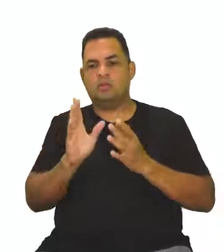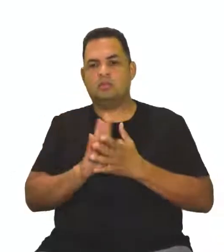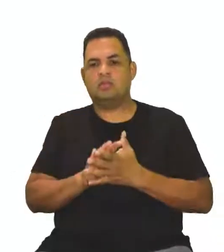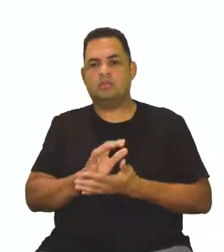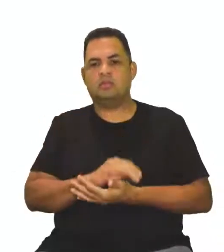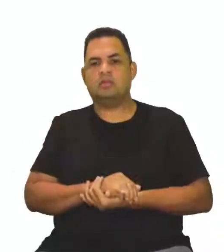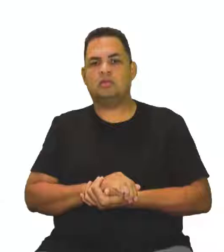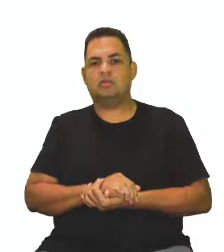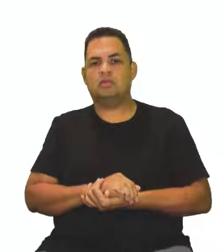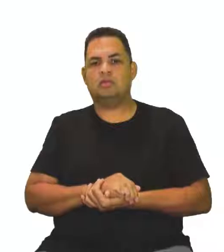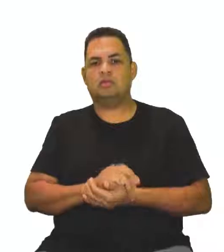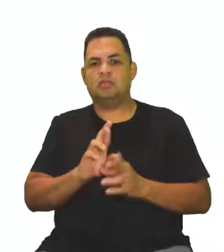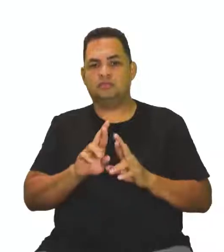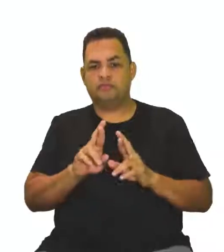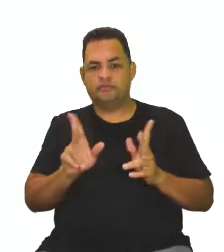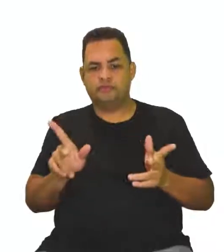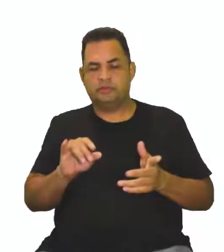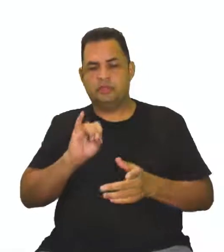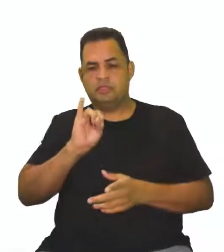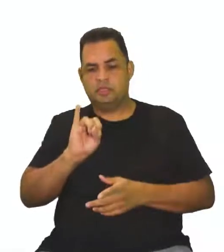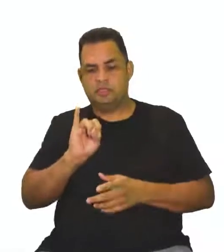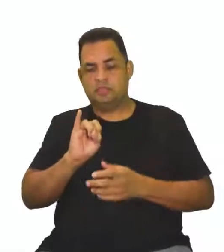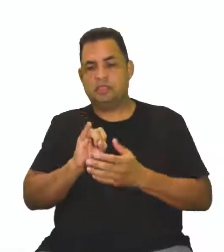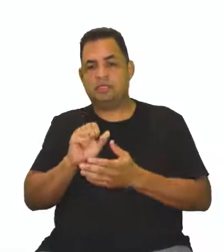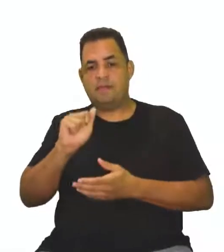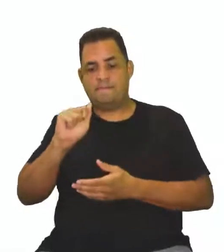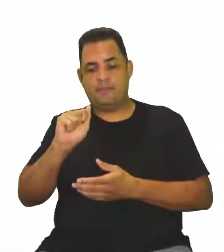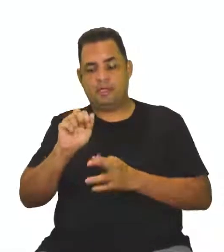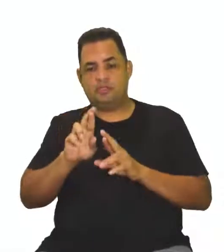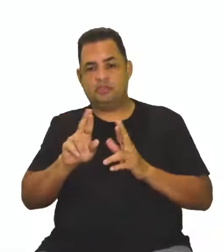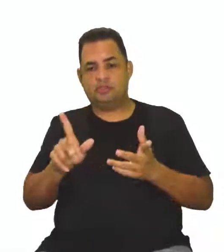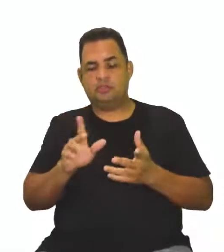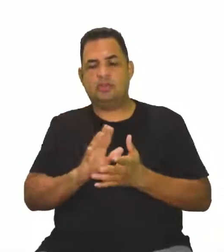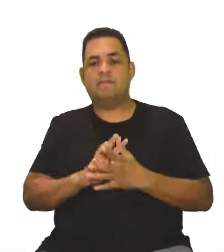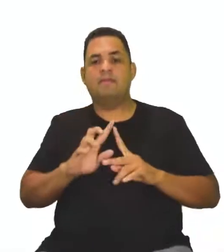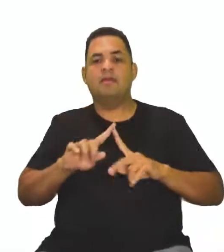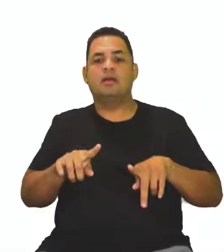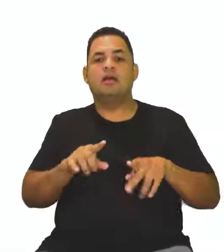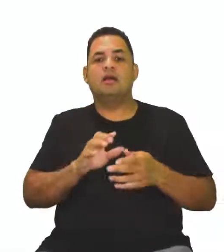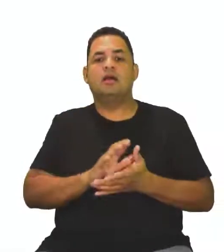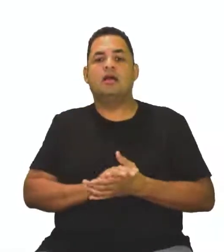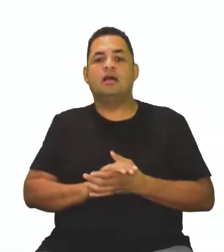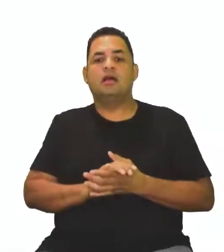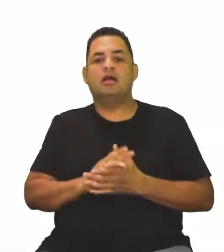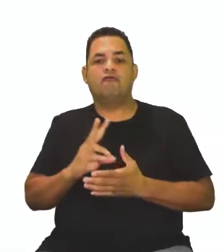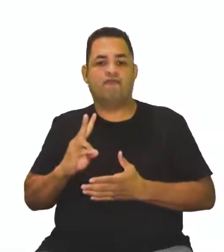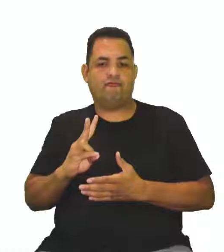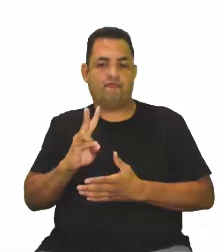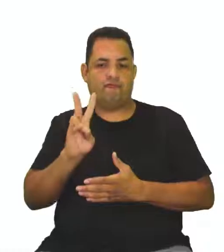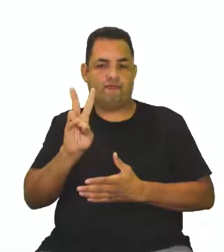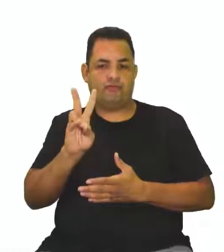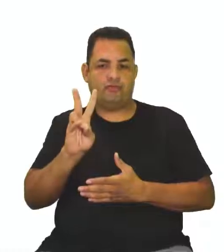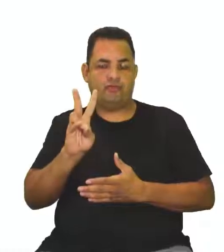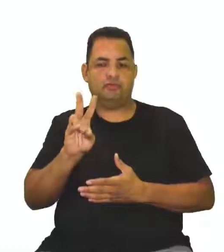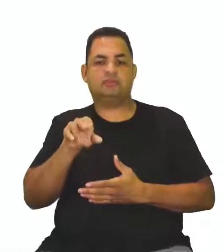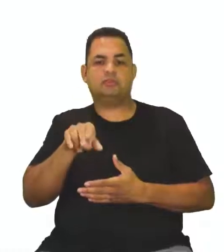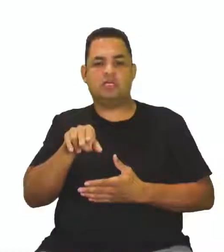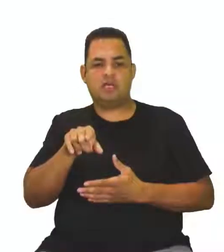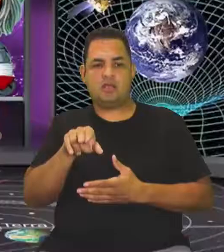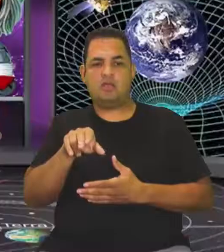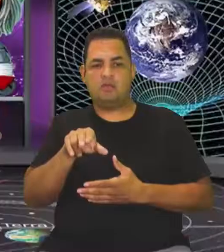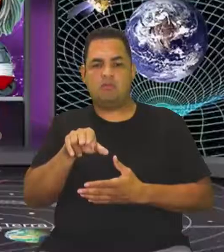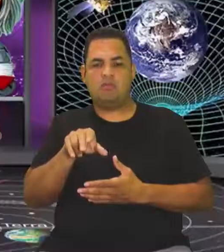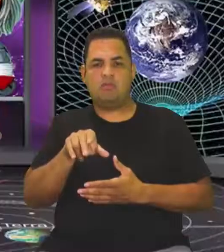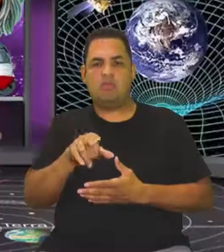o quê? Diferente, mas a tensão ela é a mesma, tá, pessoal? Lembra